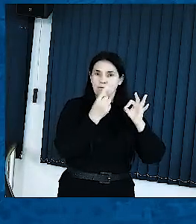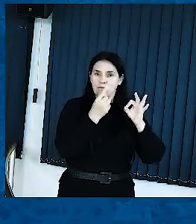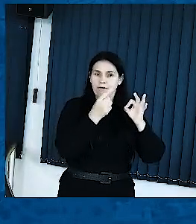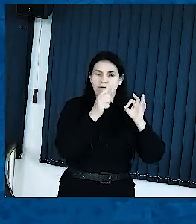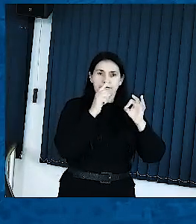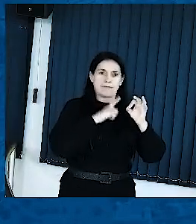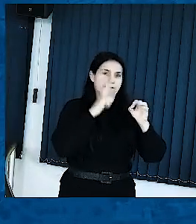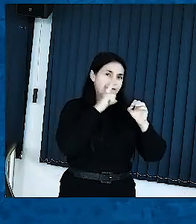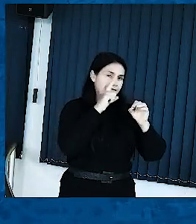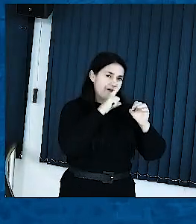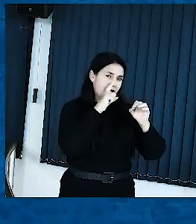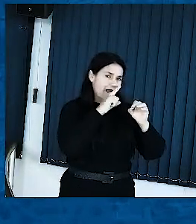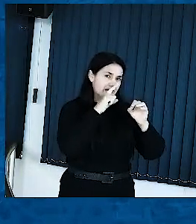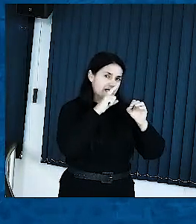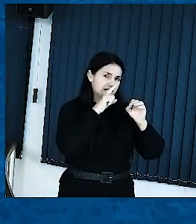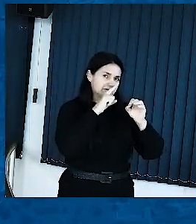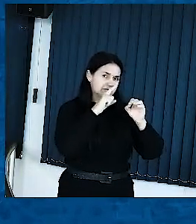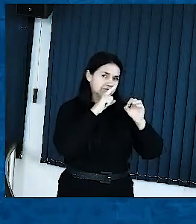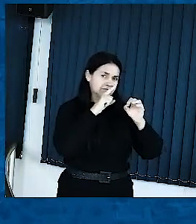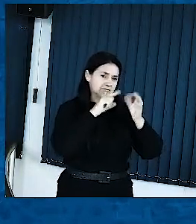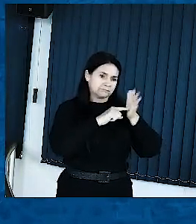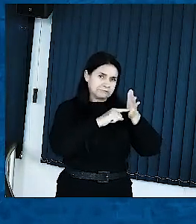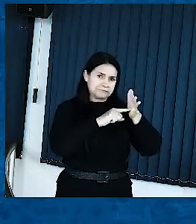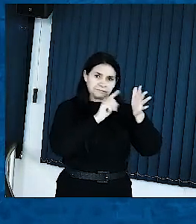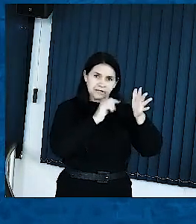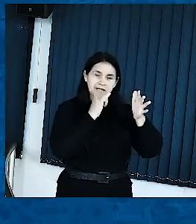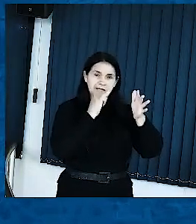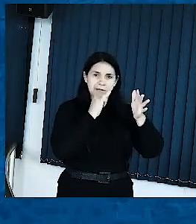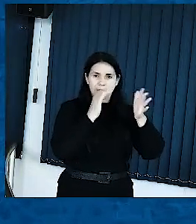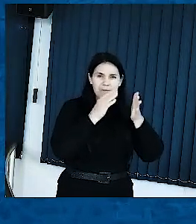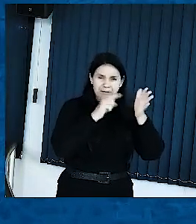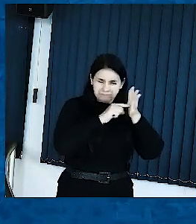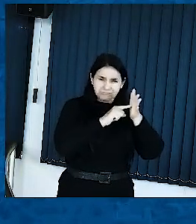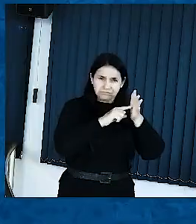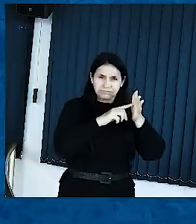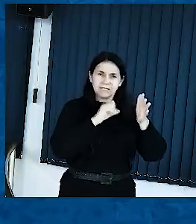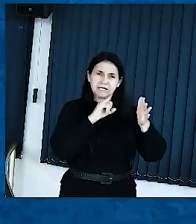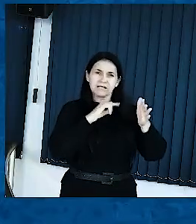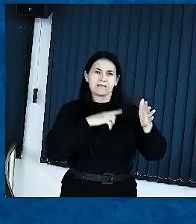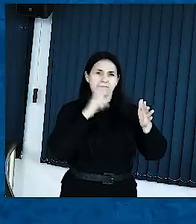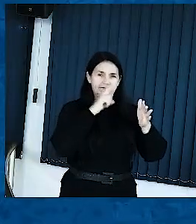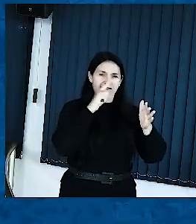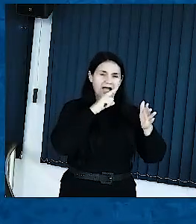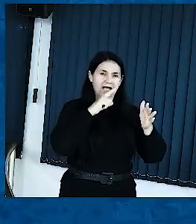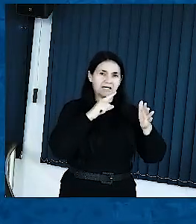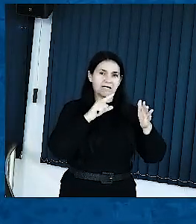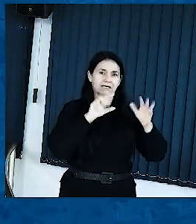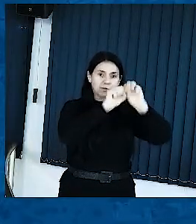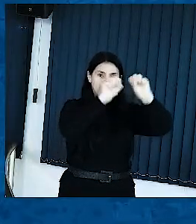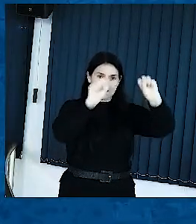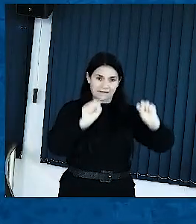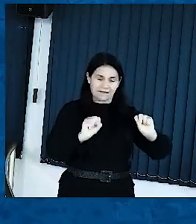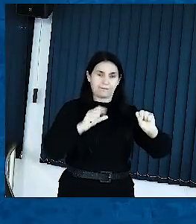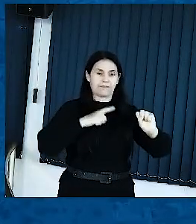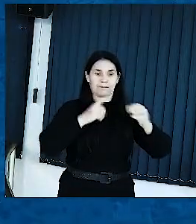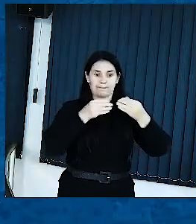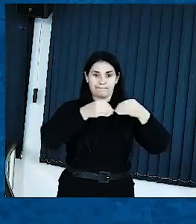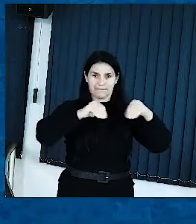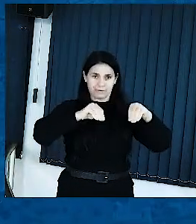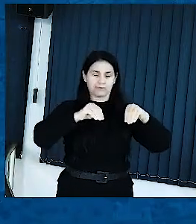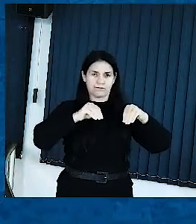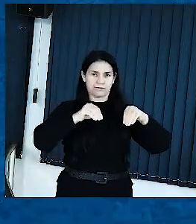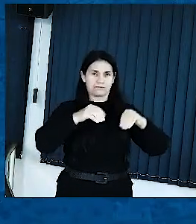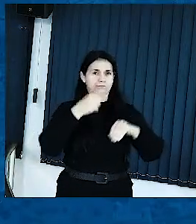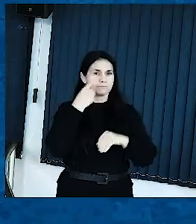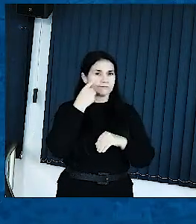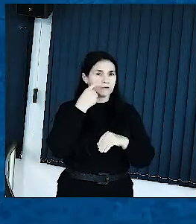o sistema é prejudicado. Então nós temos a linguagem, que é a janela crítica para a